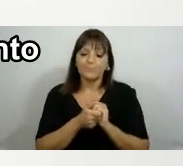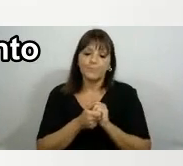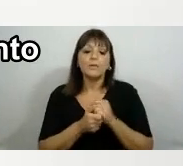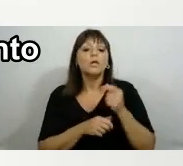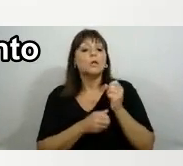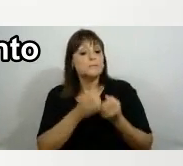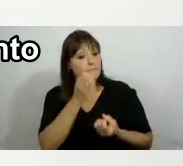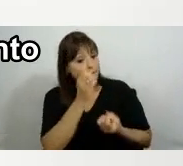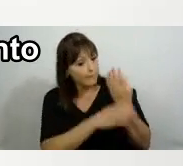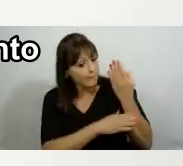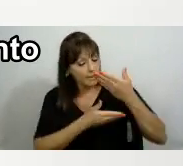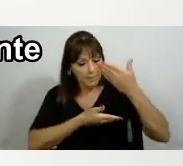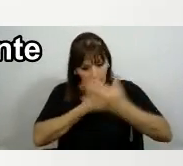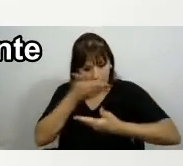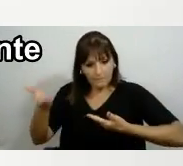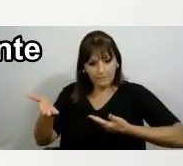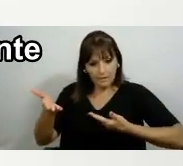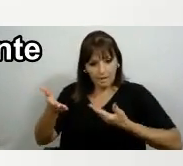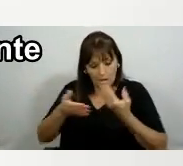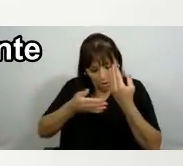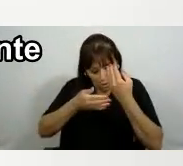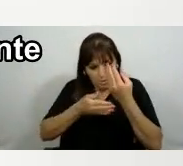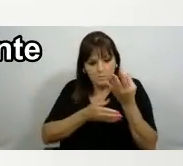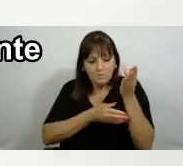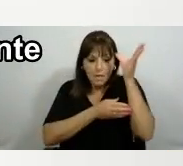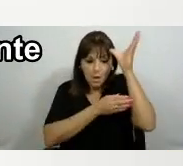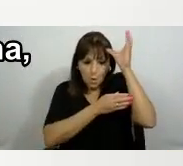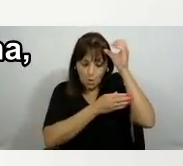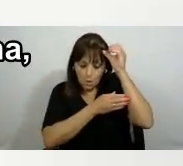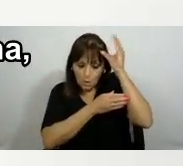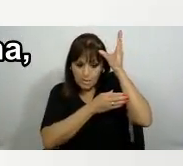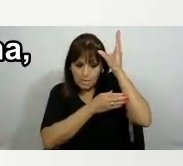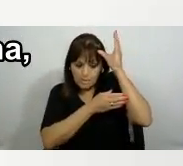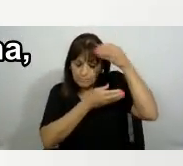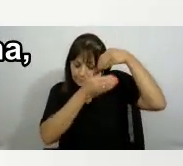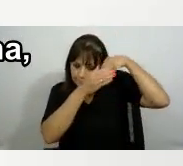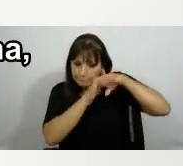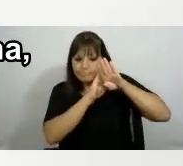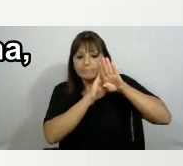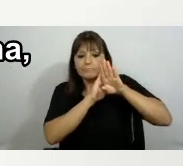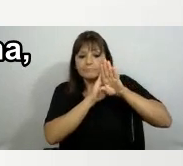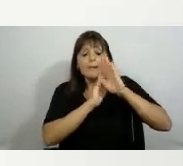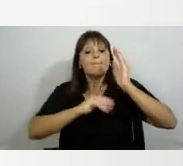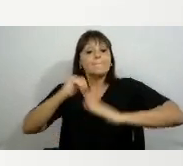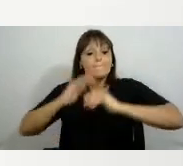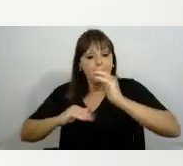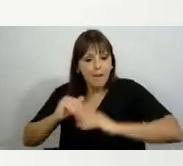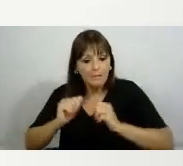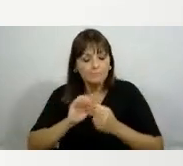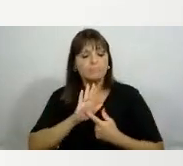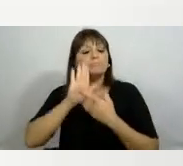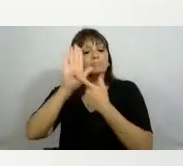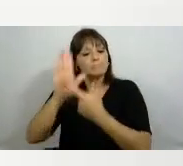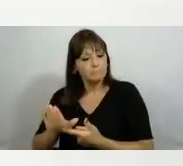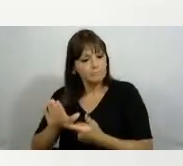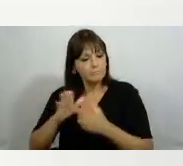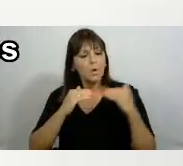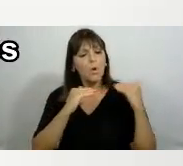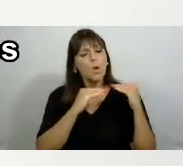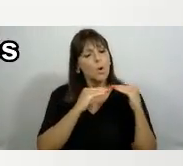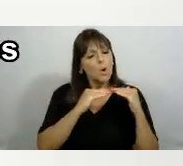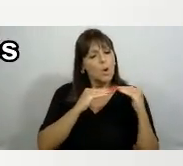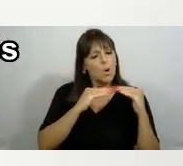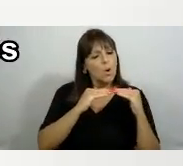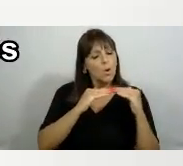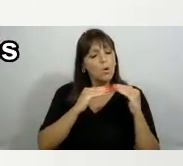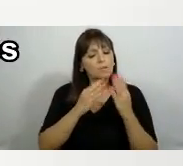transfere, a gente retém o conhecimento e a gente aplica. Então, a gente externaliza, a gente combina, a gente internaliza